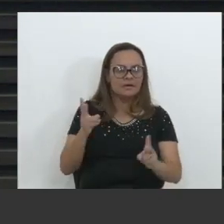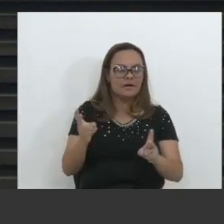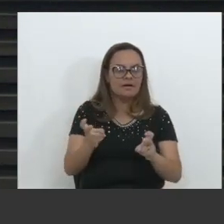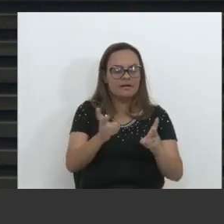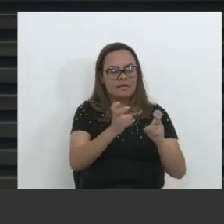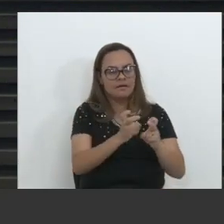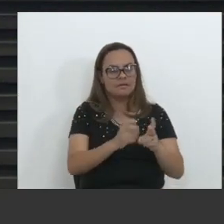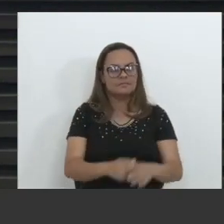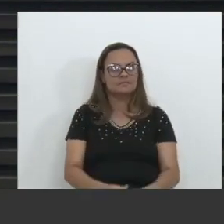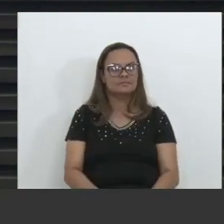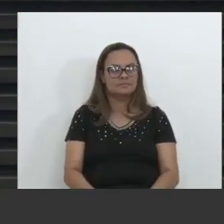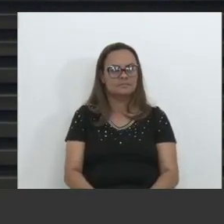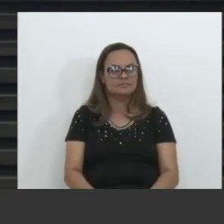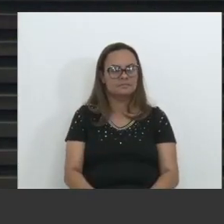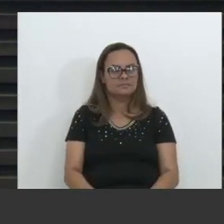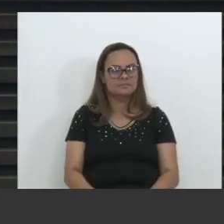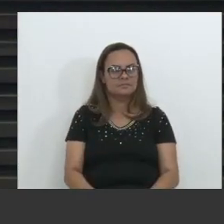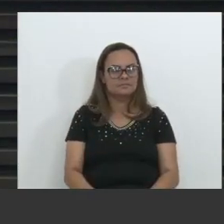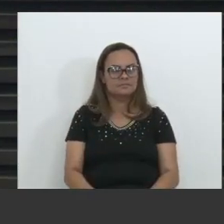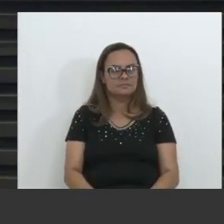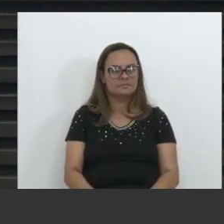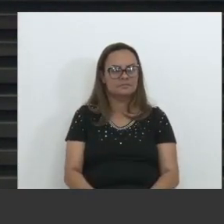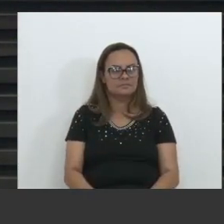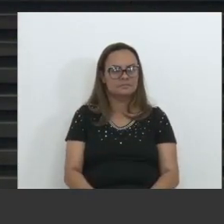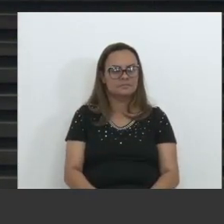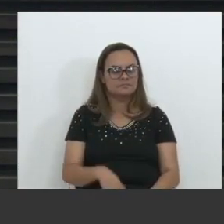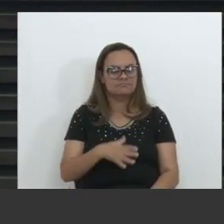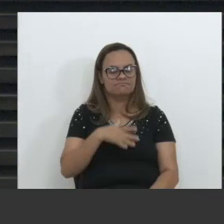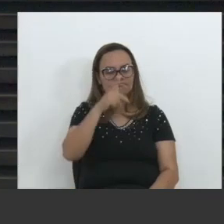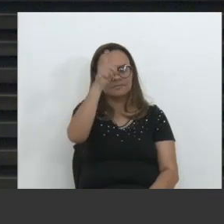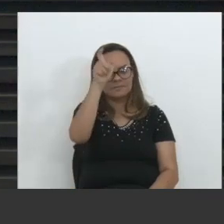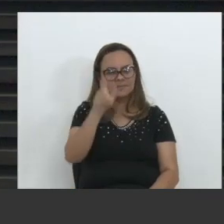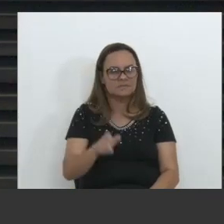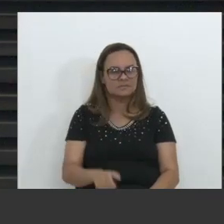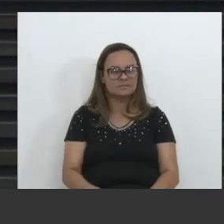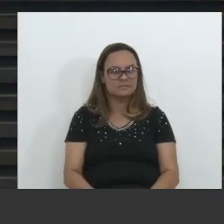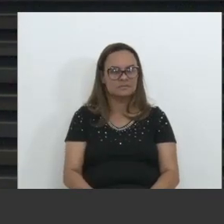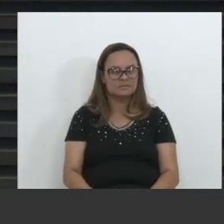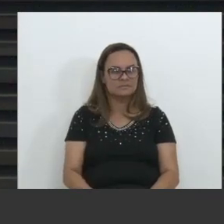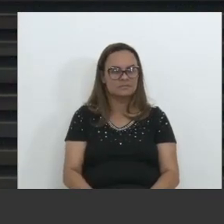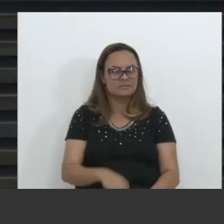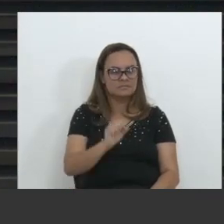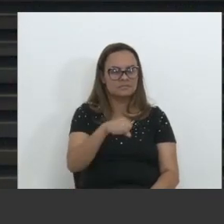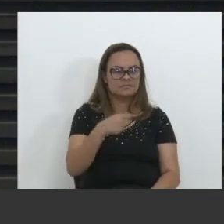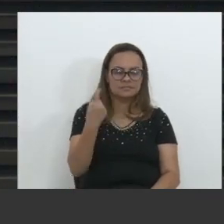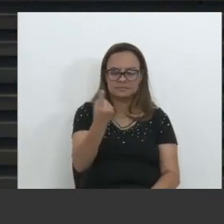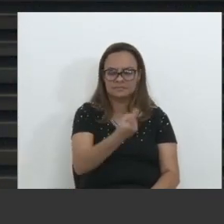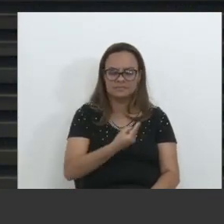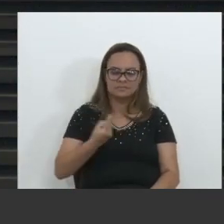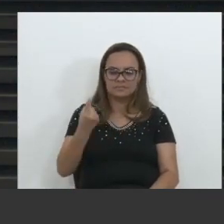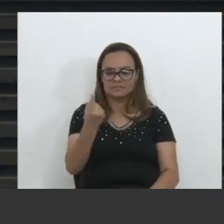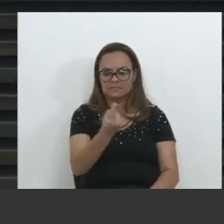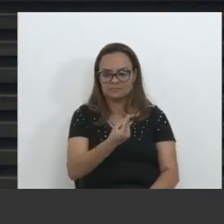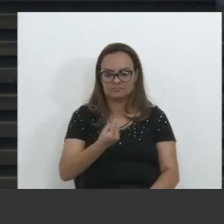que eu não vou me referir eh a minha pessoa e sim a nós